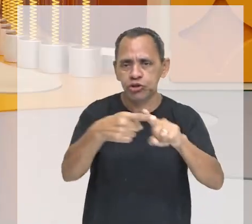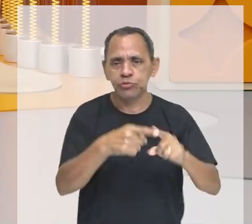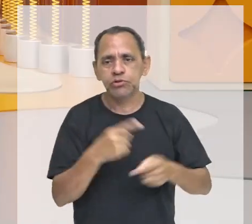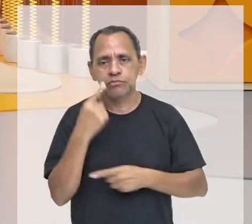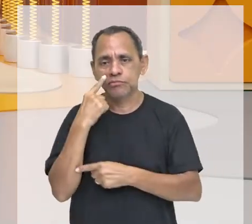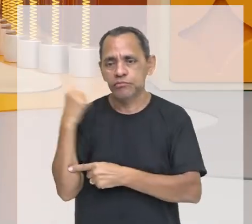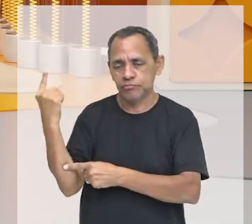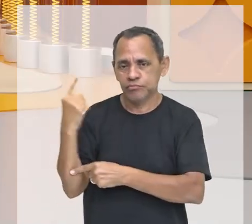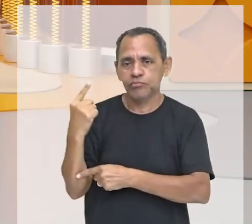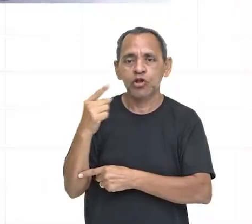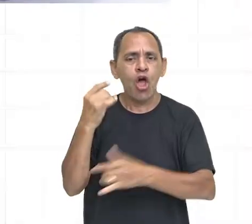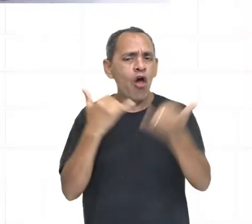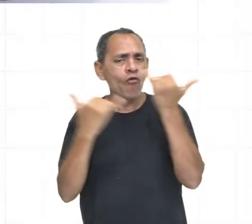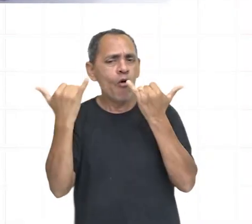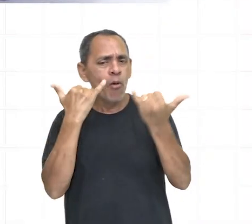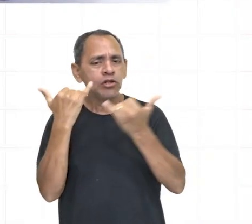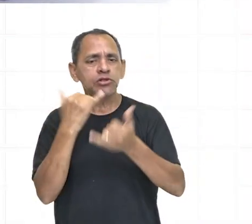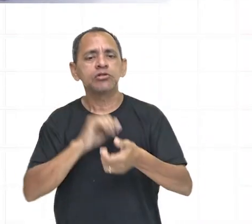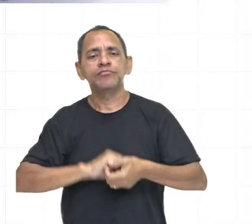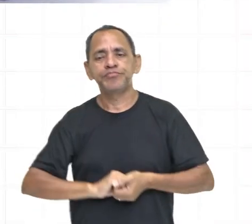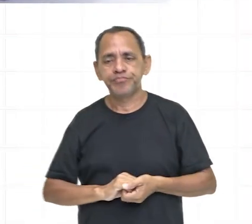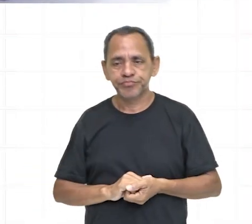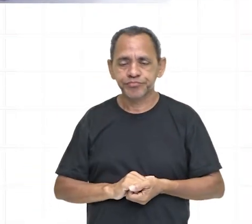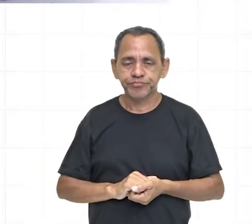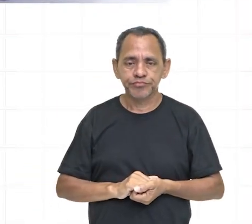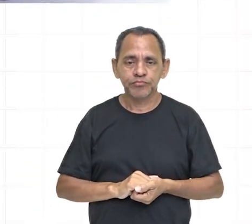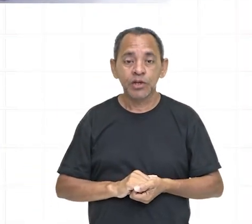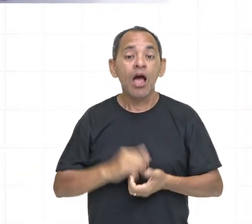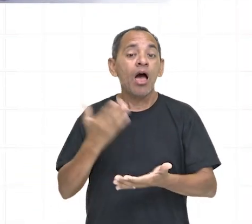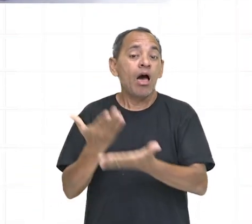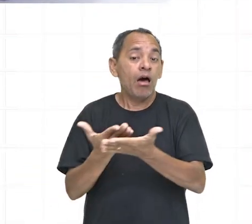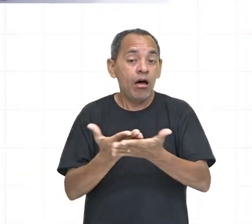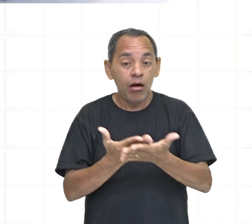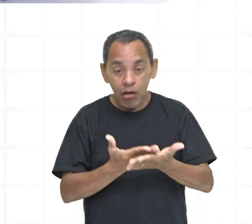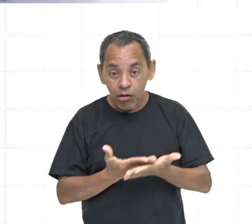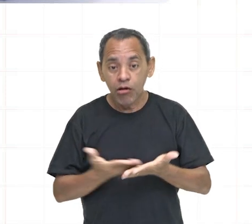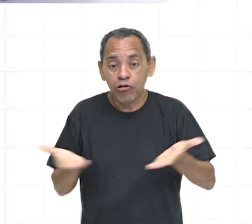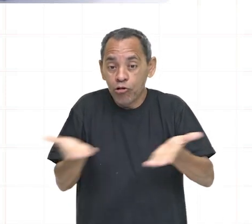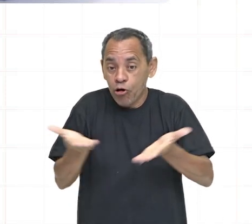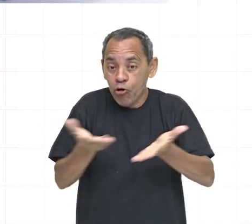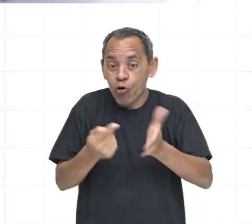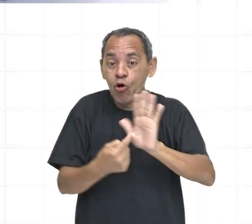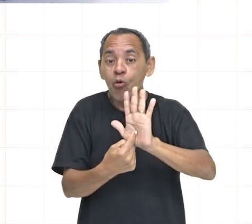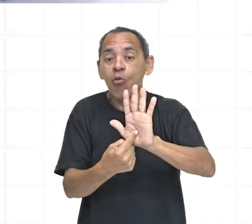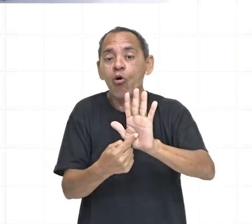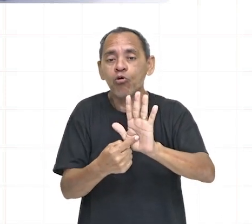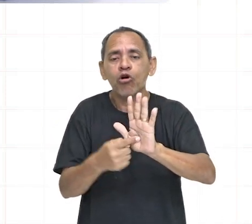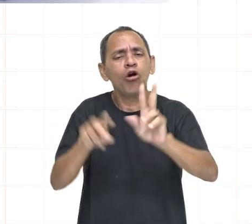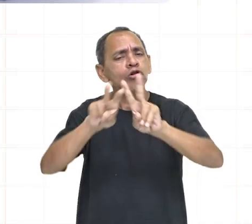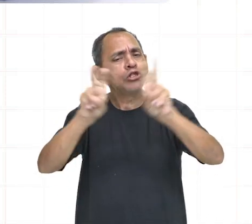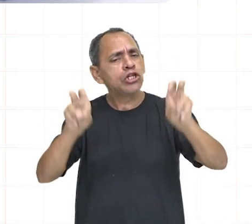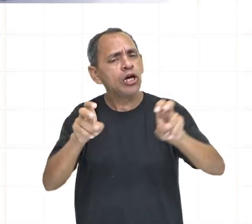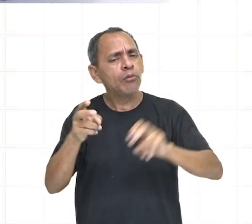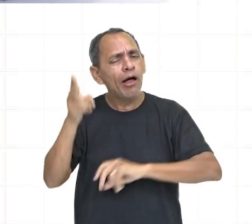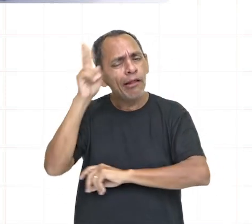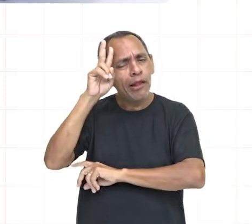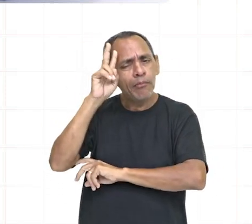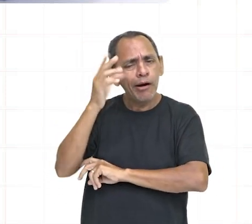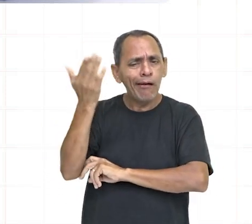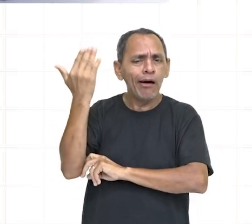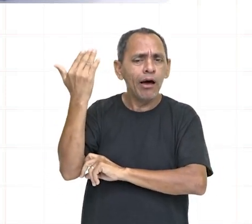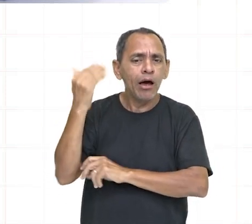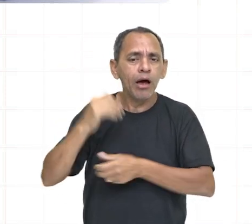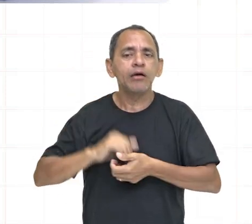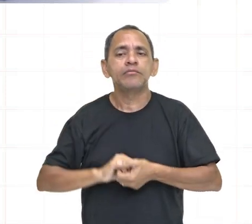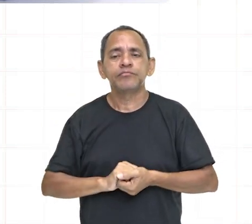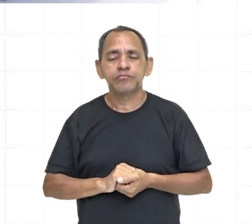dados sobre essa questão da aula de hoje, tá? Então, vamos relembrar primeiro que com o fim